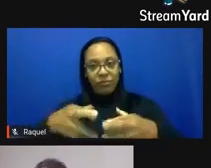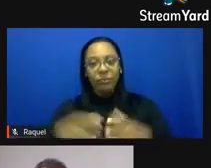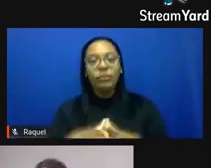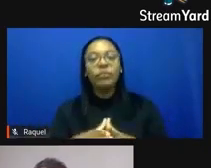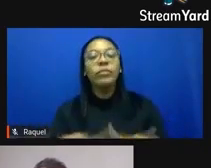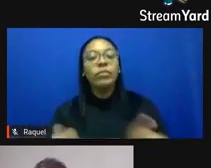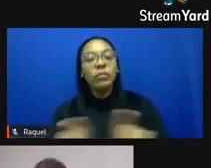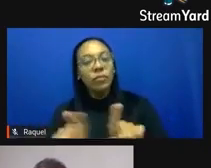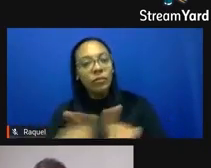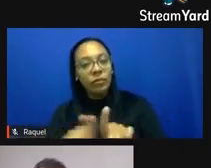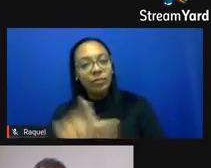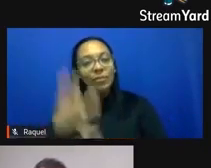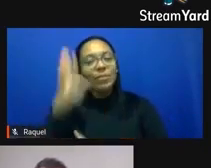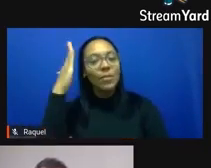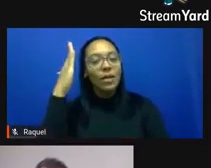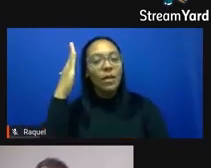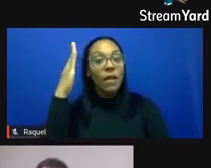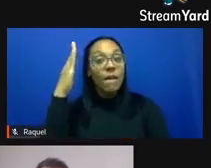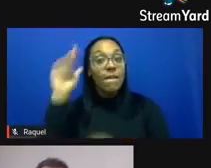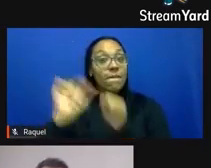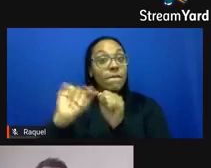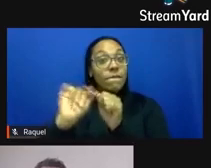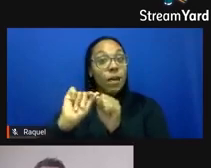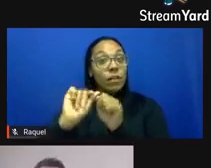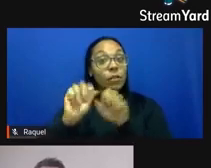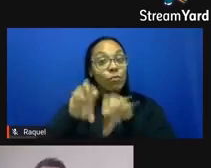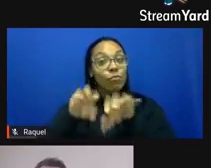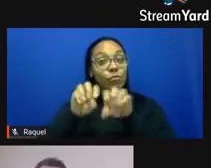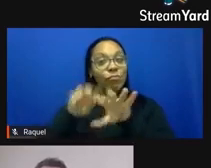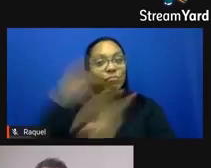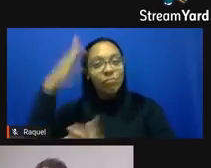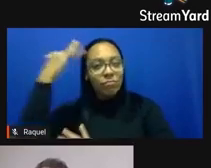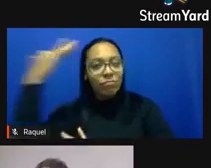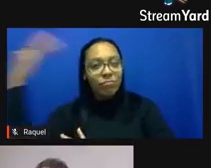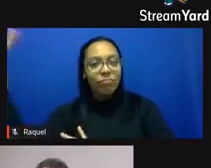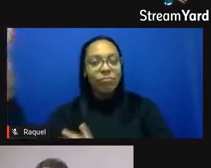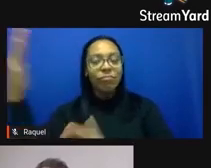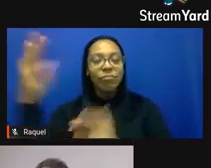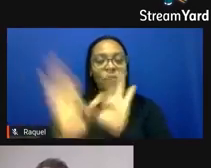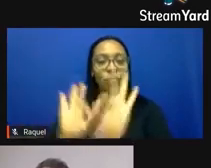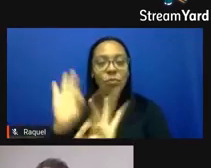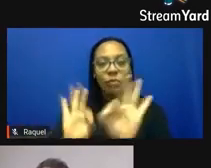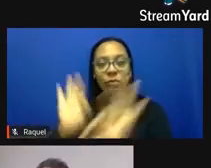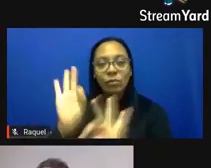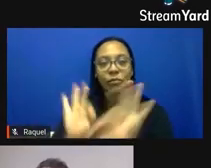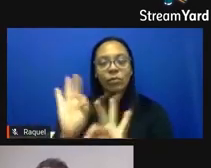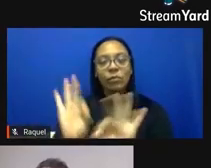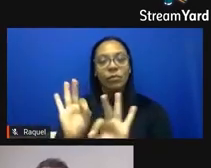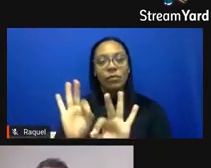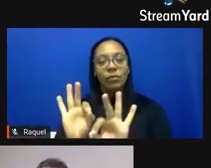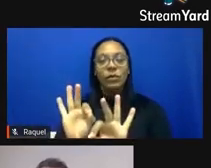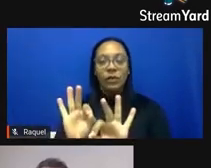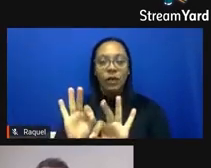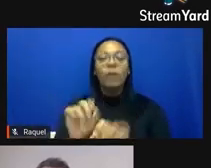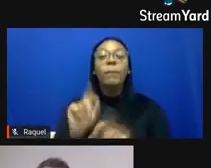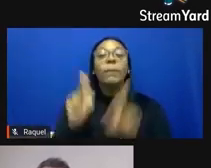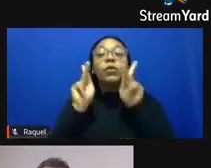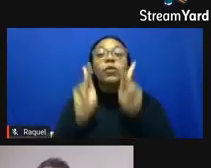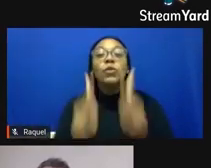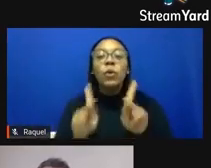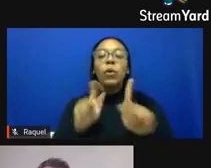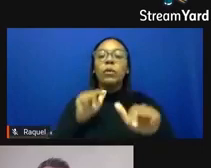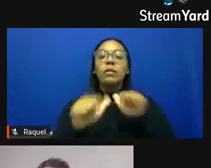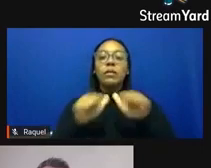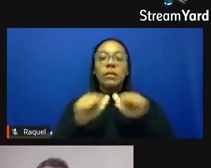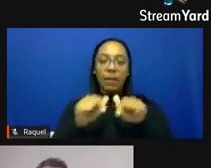a capacitação de profissionais que atuam em contato com crianças e adolescentes, ou seja, a capacitação de